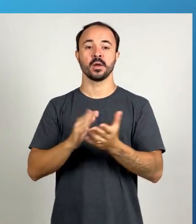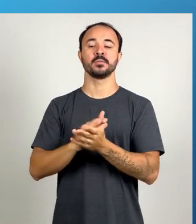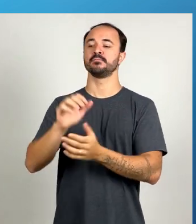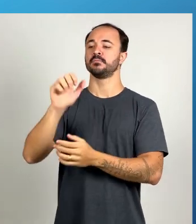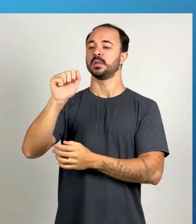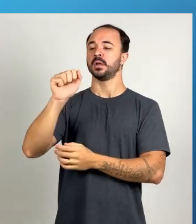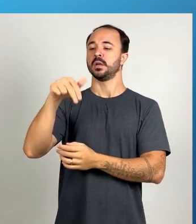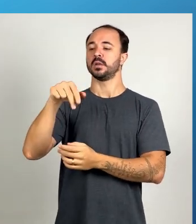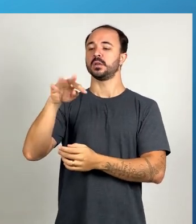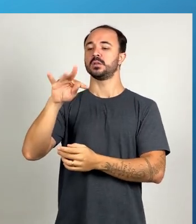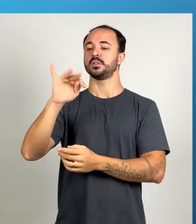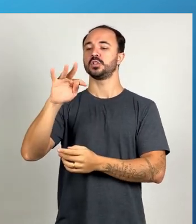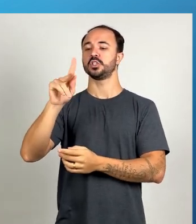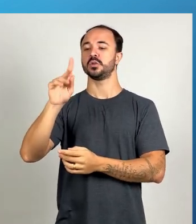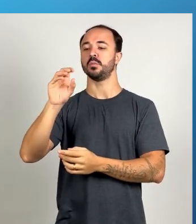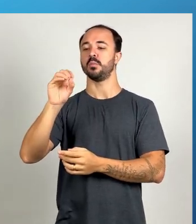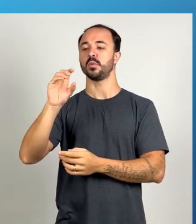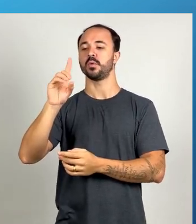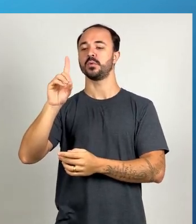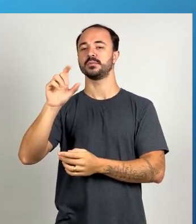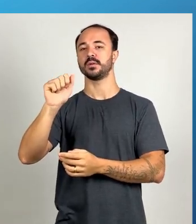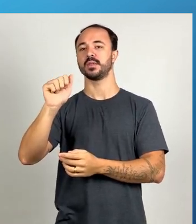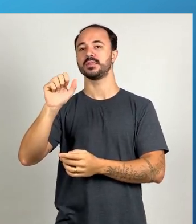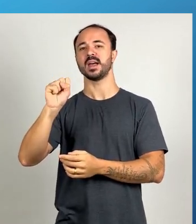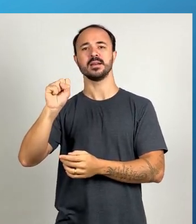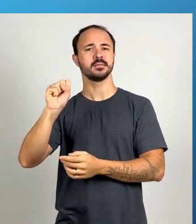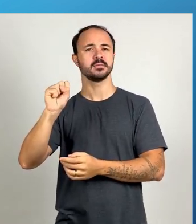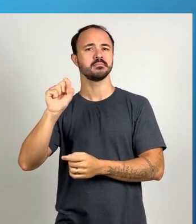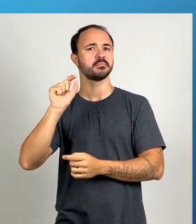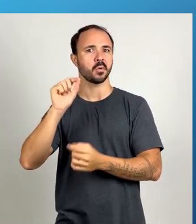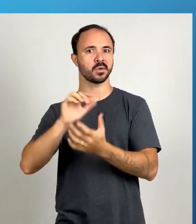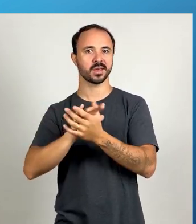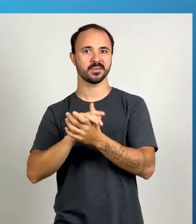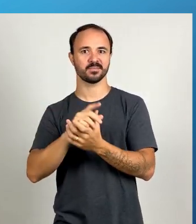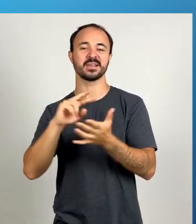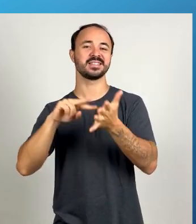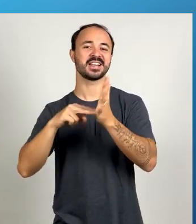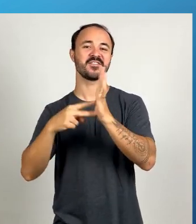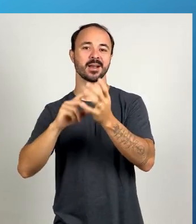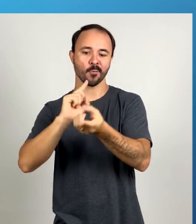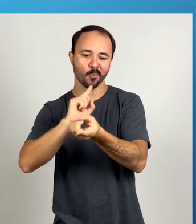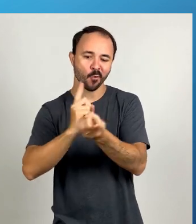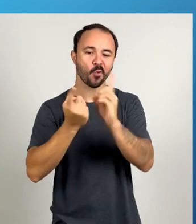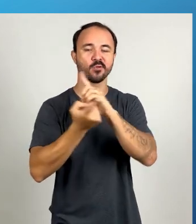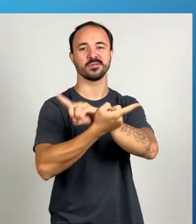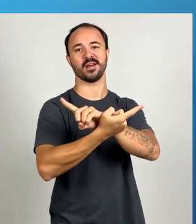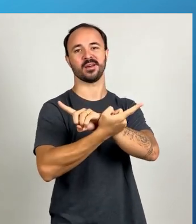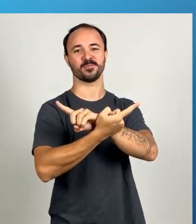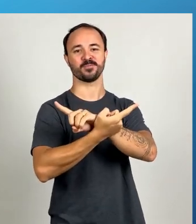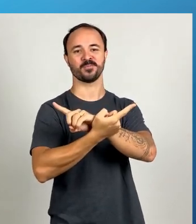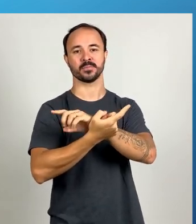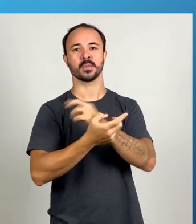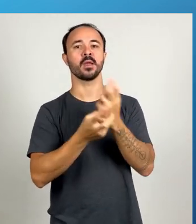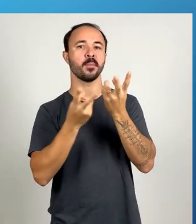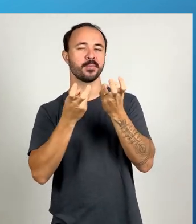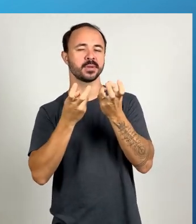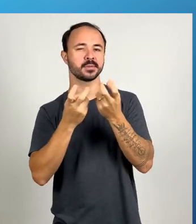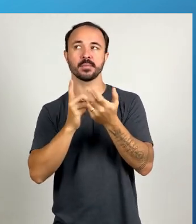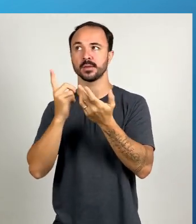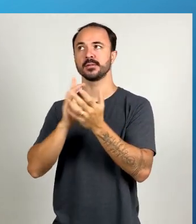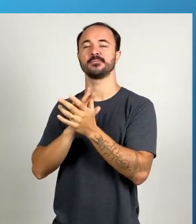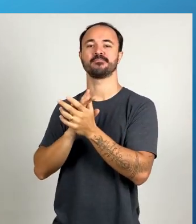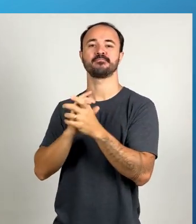Antípodas. Sem mais delongas, gente. Antípodas é aquilo que está ao oposto, ao contrário. Olha essa imagem que a prof colocou